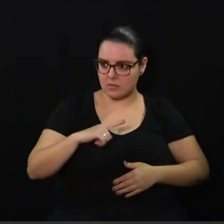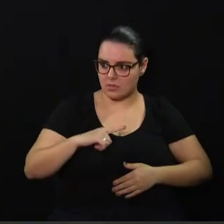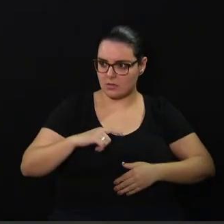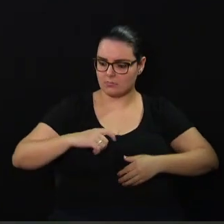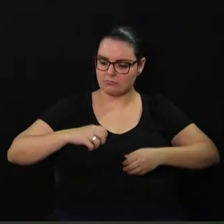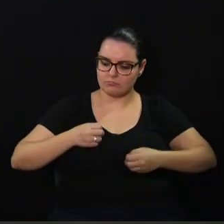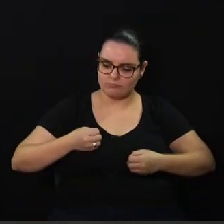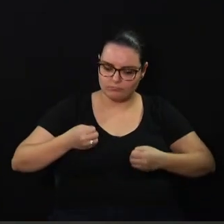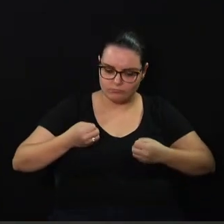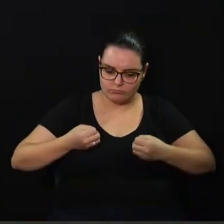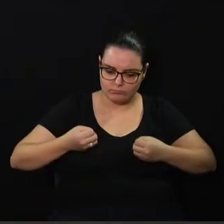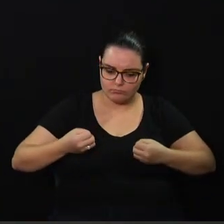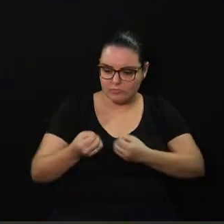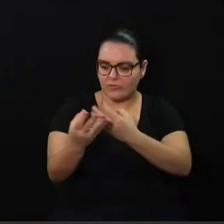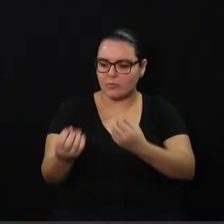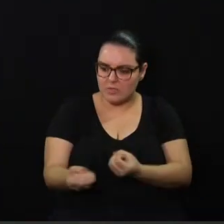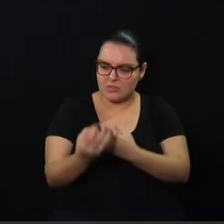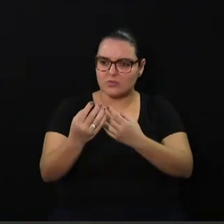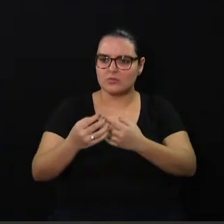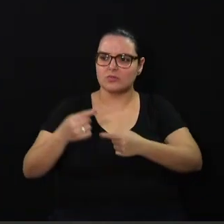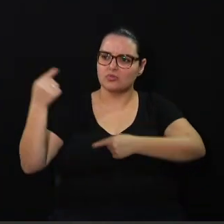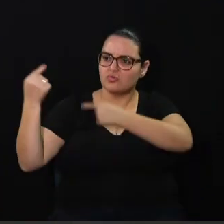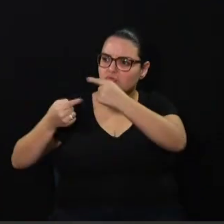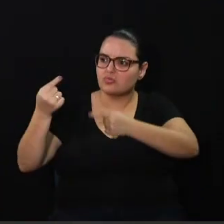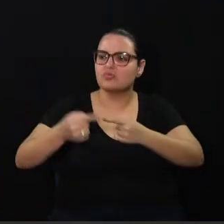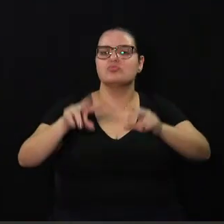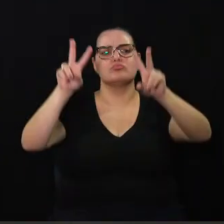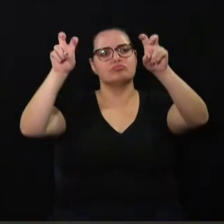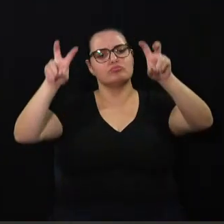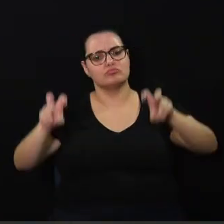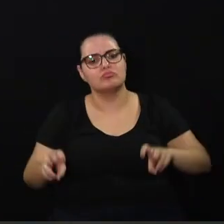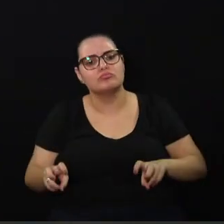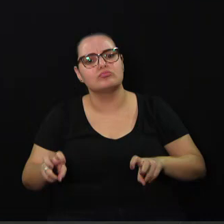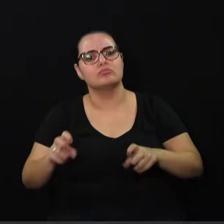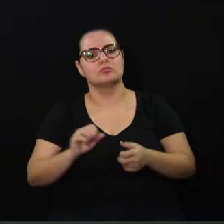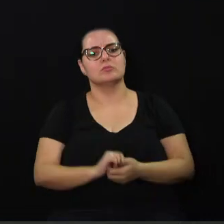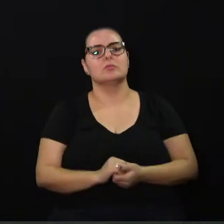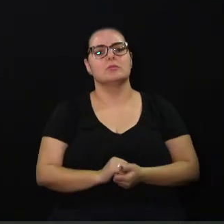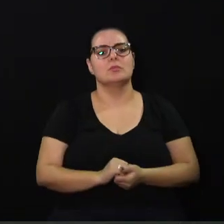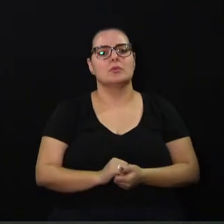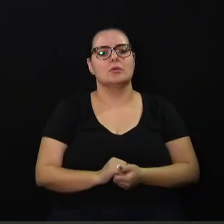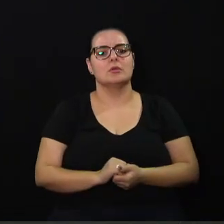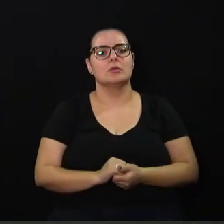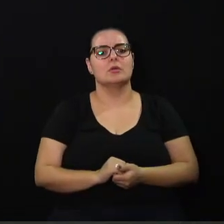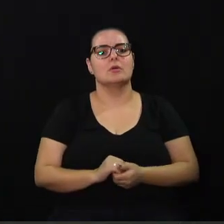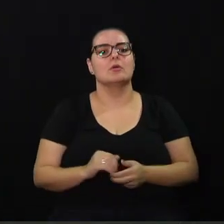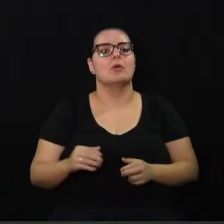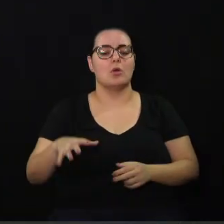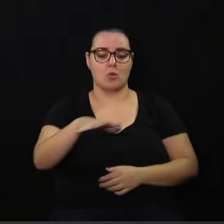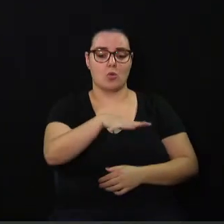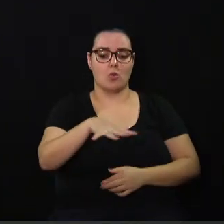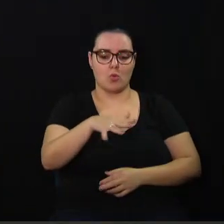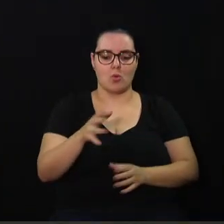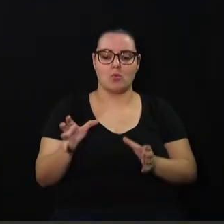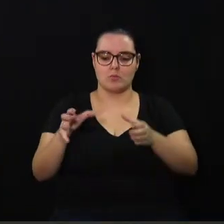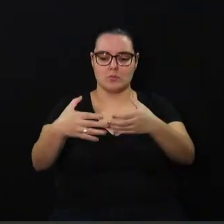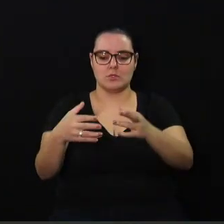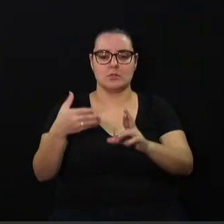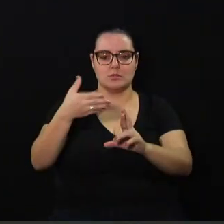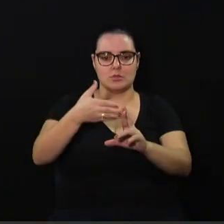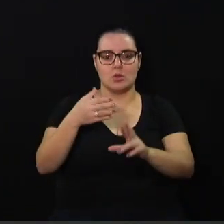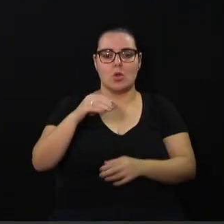é especialmente através da comissão presidida pelo vereador jorge da farmácia comissão da pessoa com deficiência